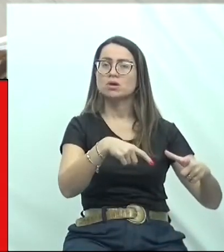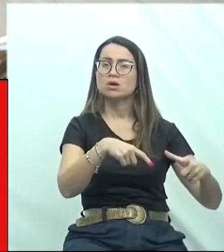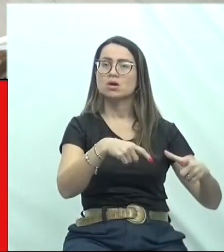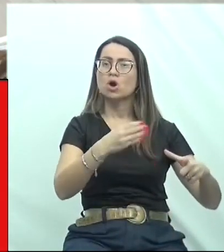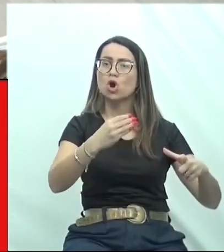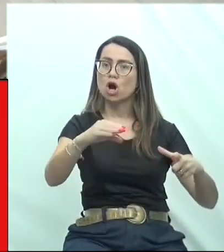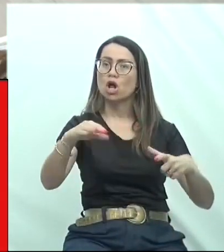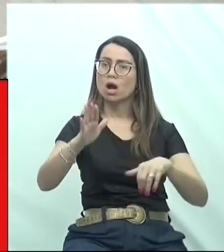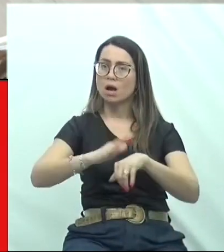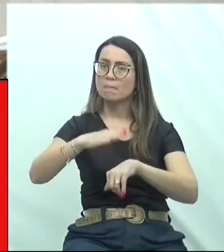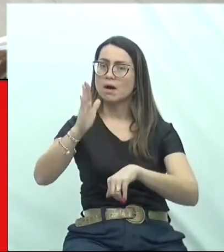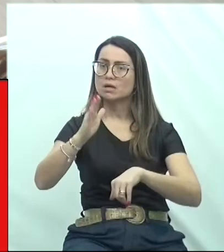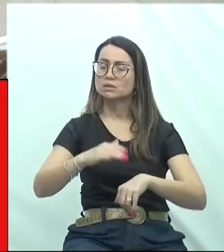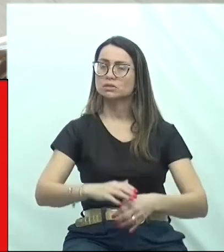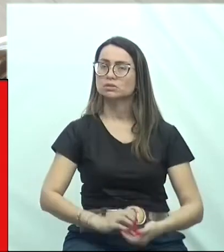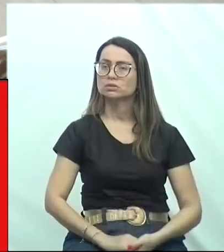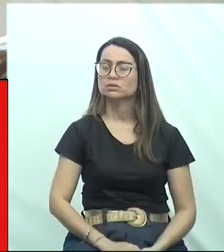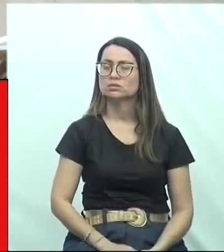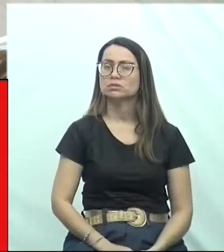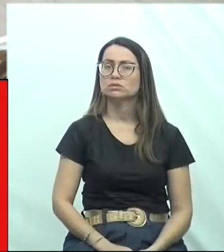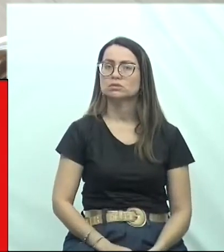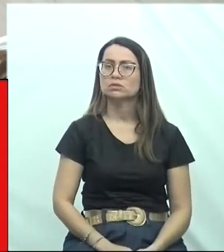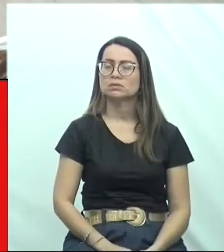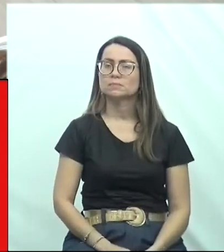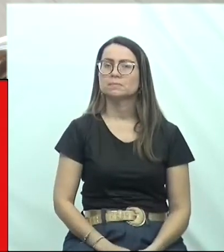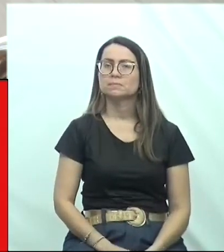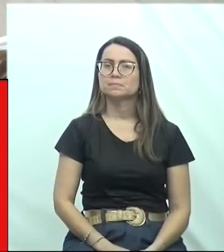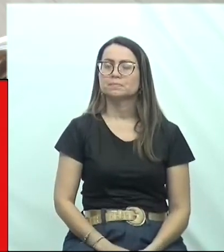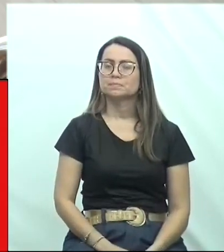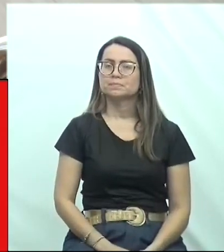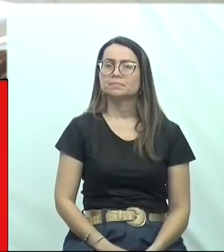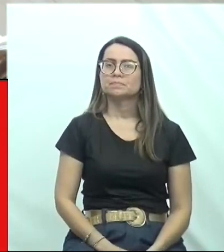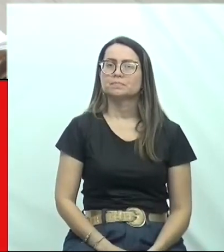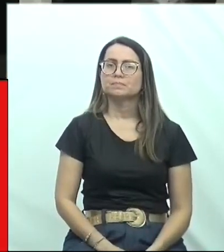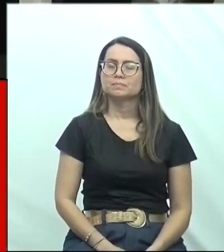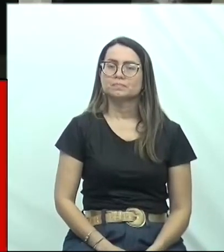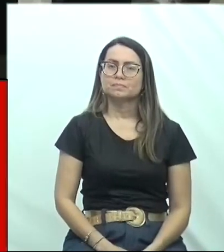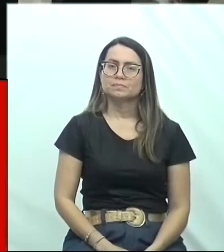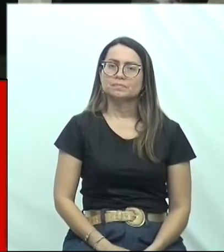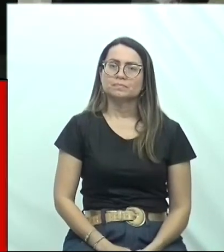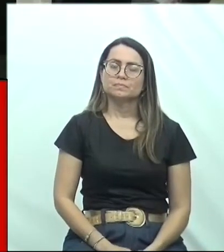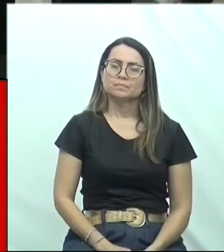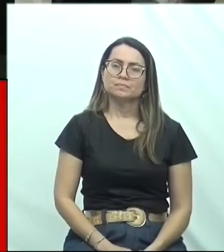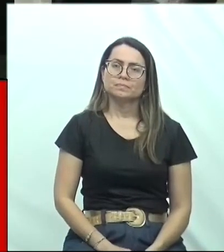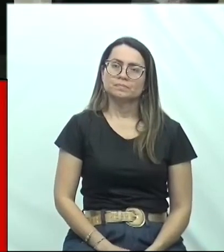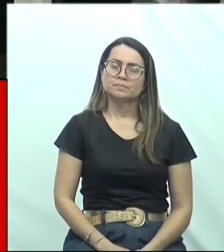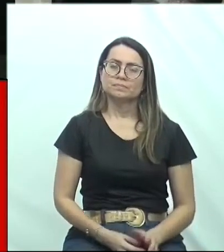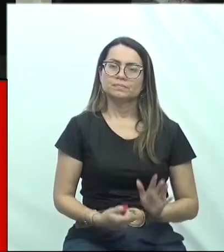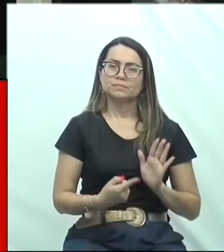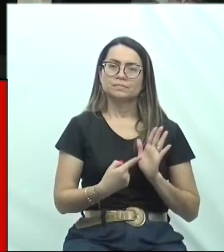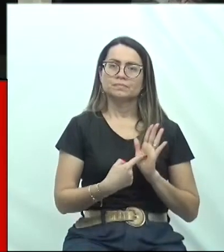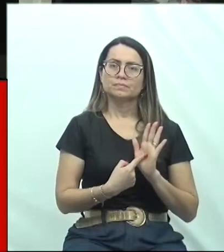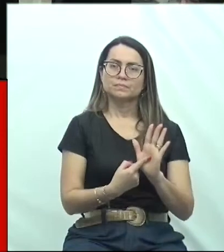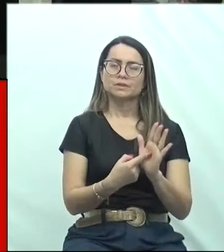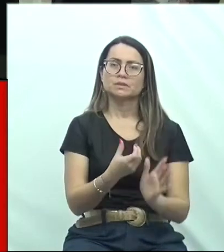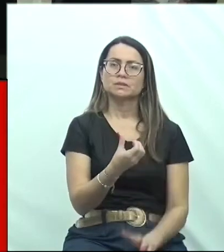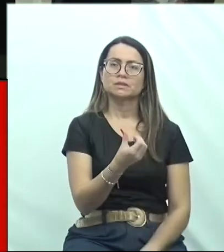de Cincinnato Naspolini e dos Imigrantes. Indicação